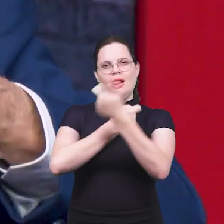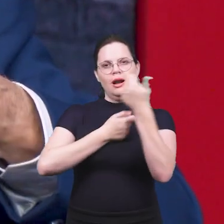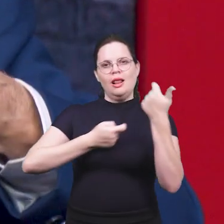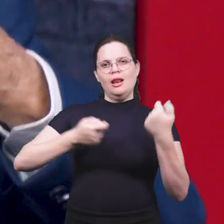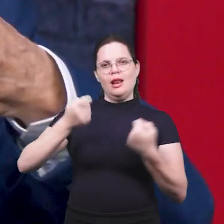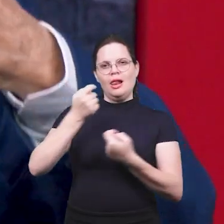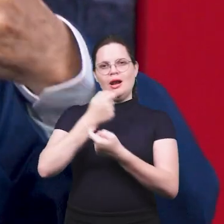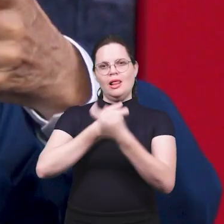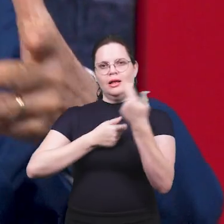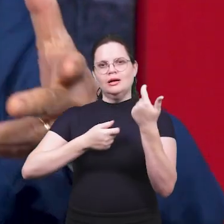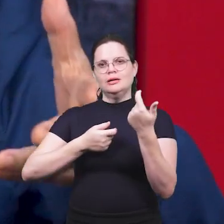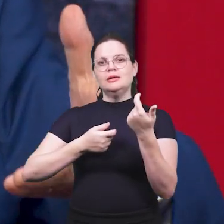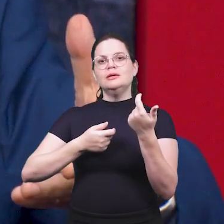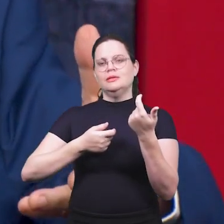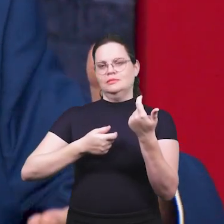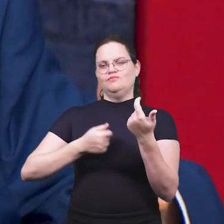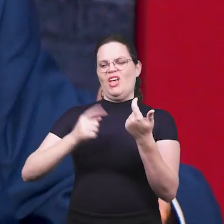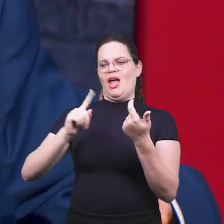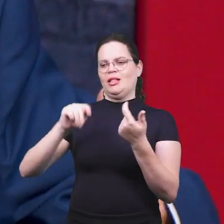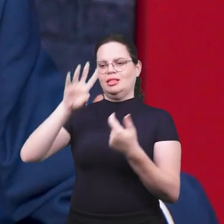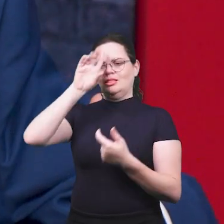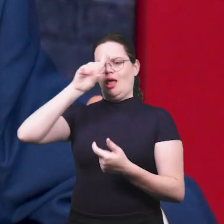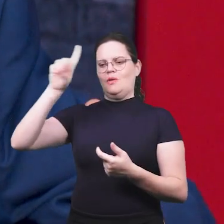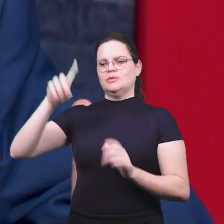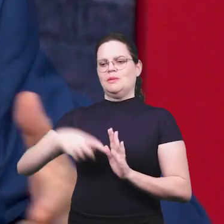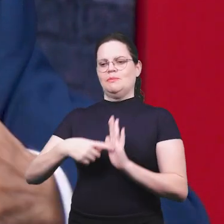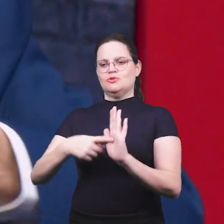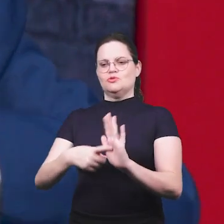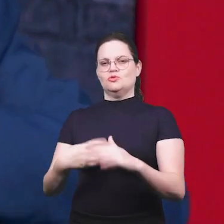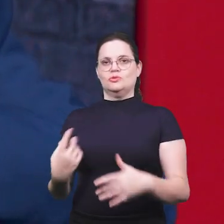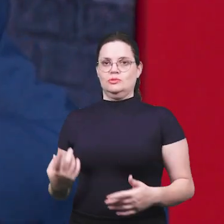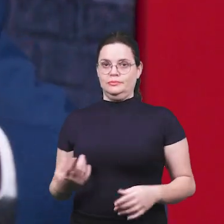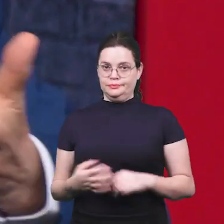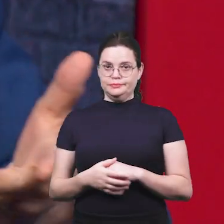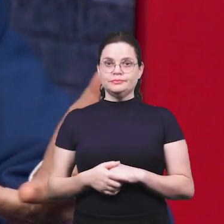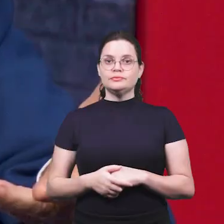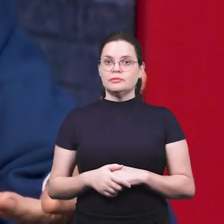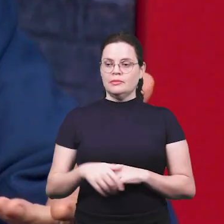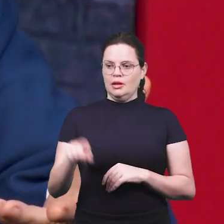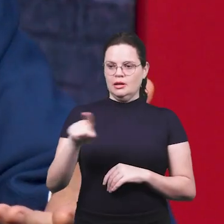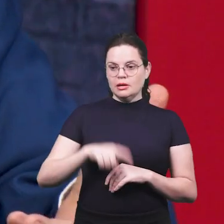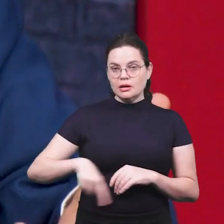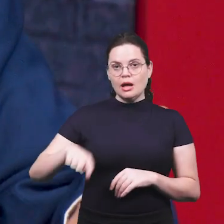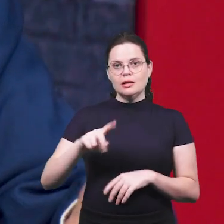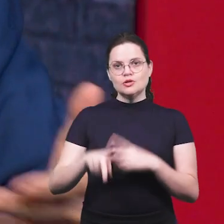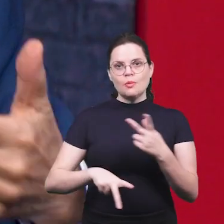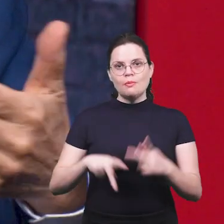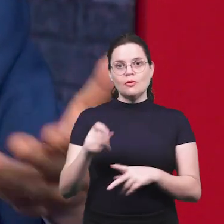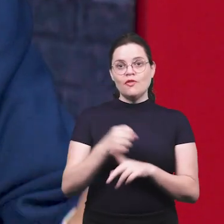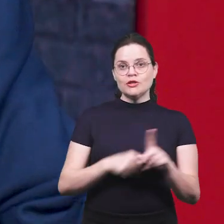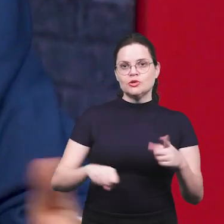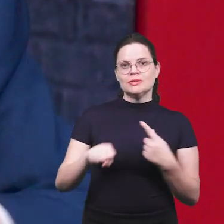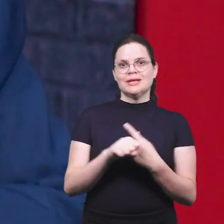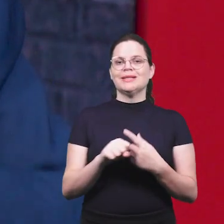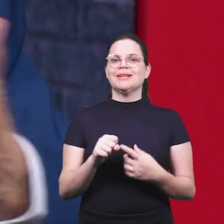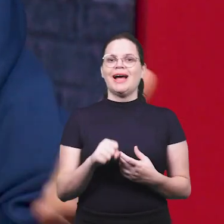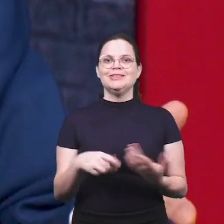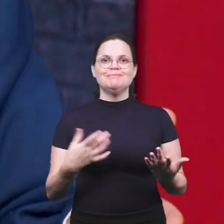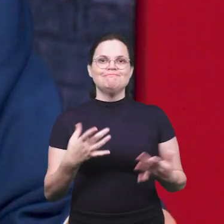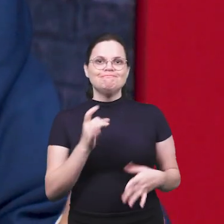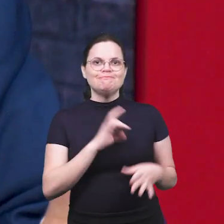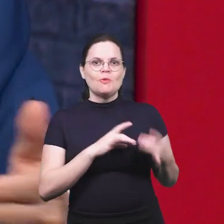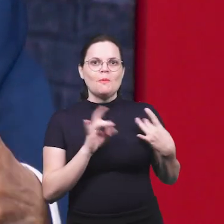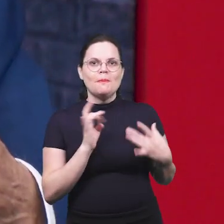de que vinha de procedência divina, o que causava um grande temor até da